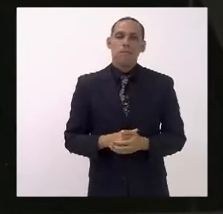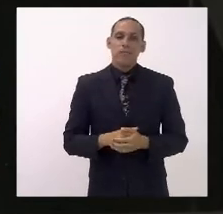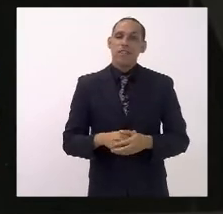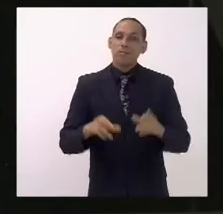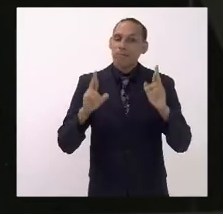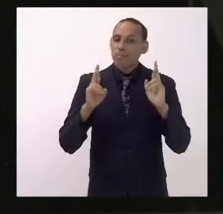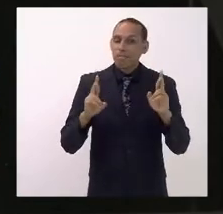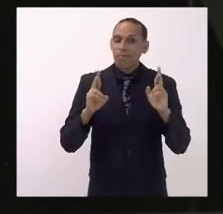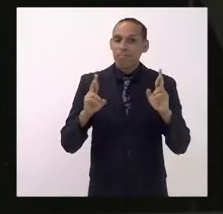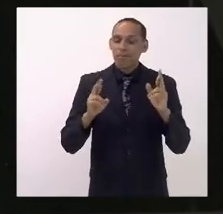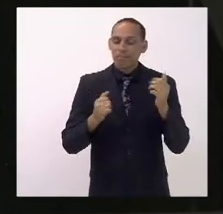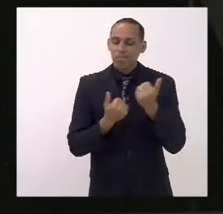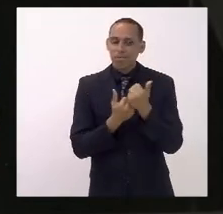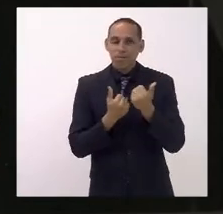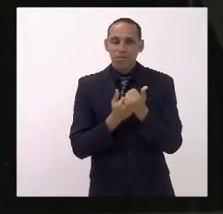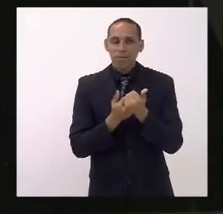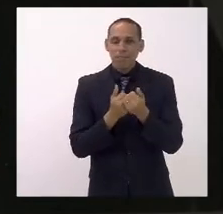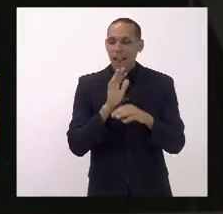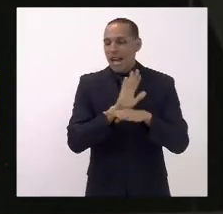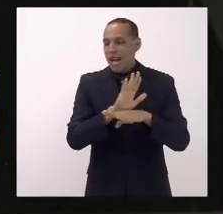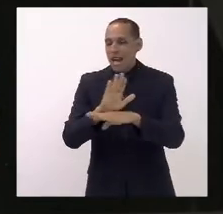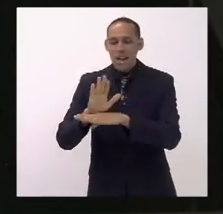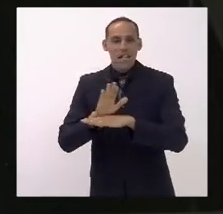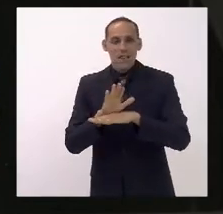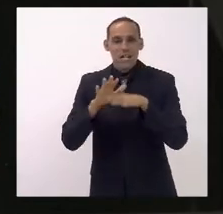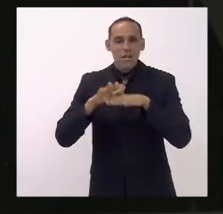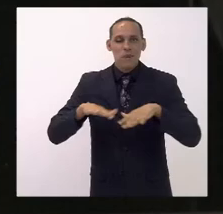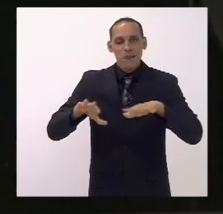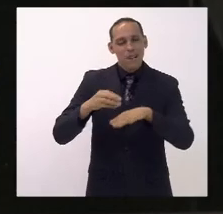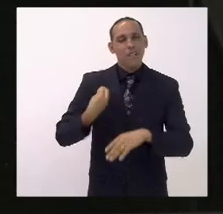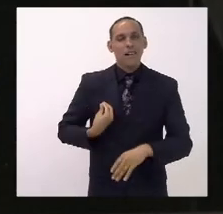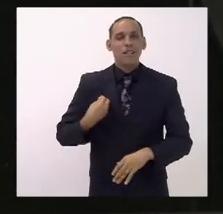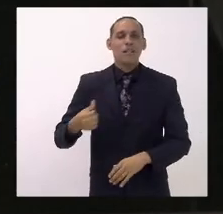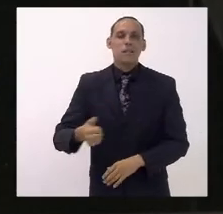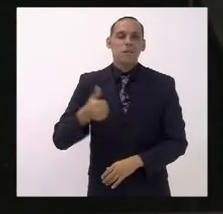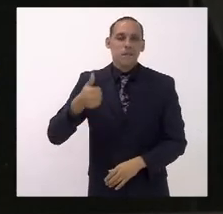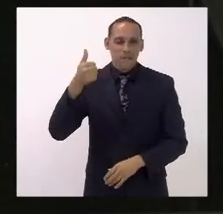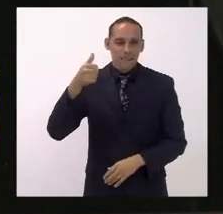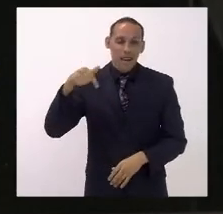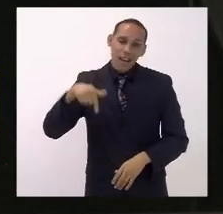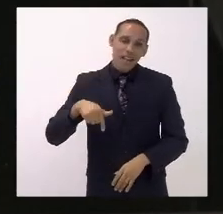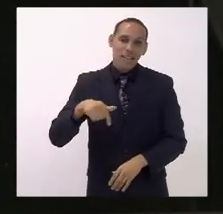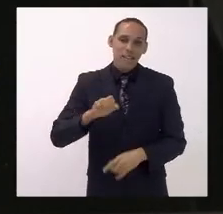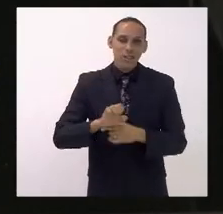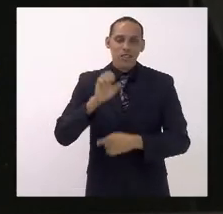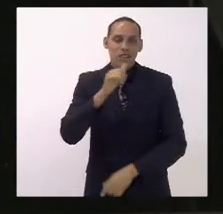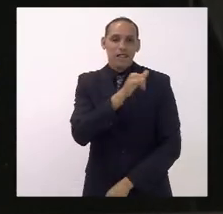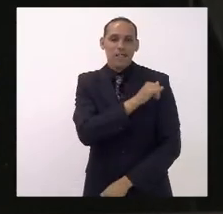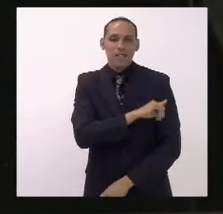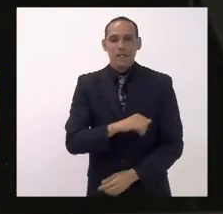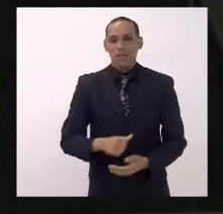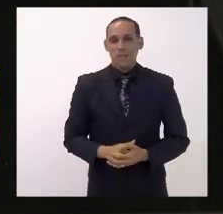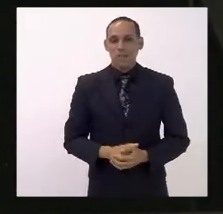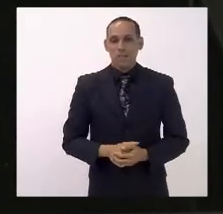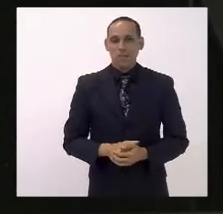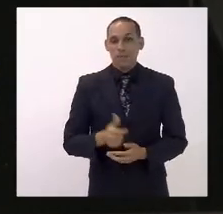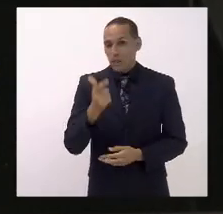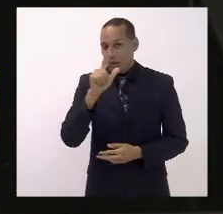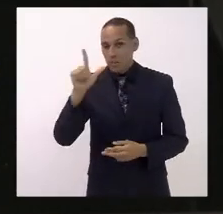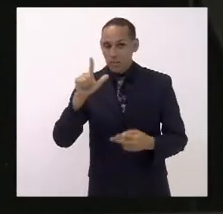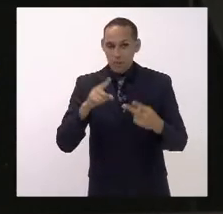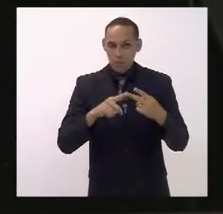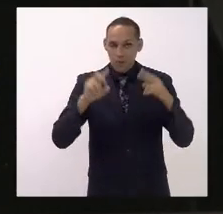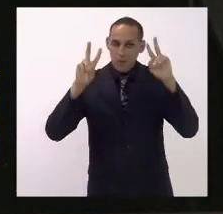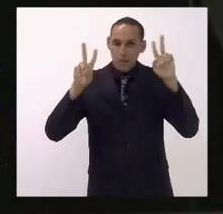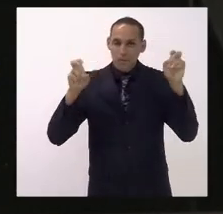esperando estar contribuindo para a qualidade de vida das pessoas aqui no estado do Rio de Janeiro. Um outro